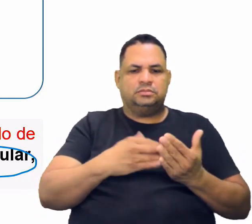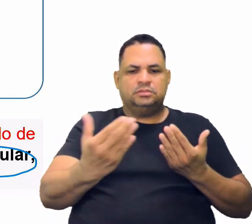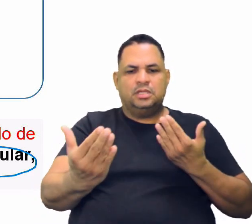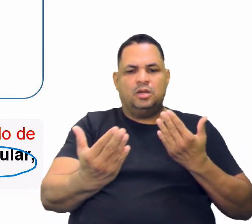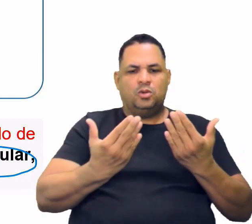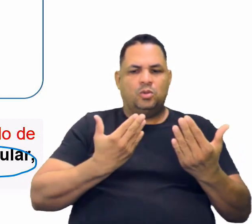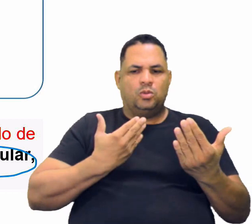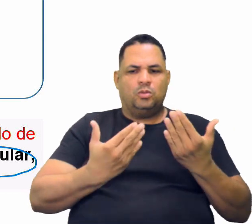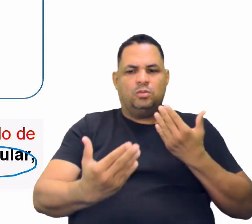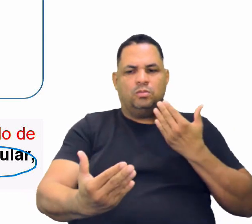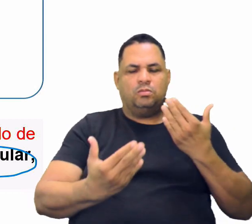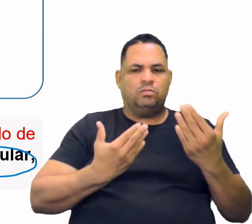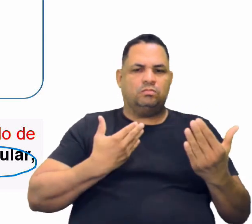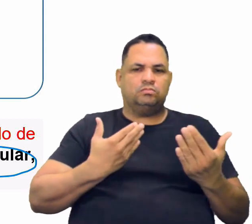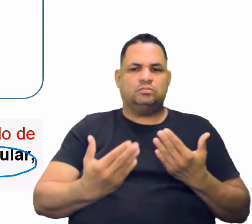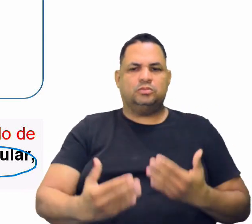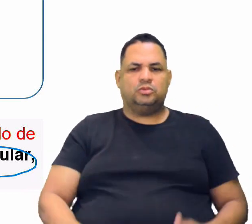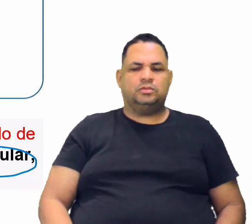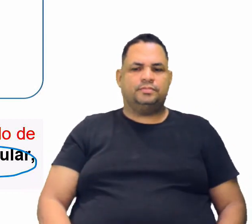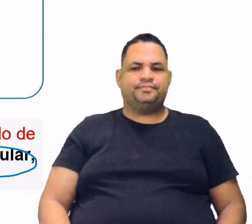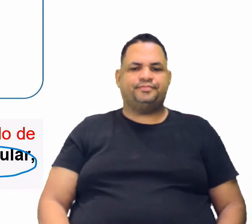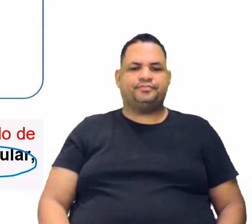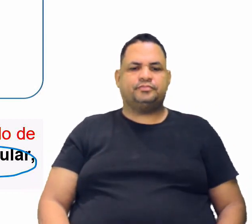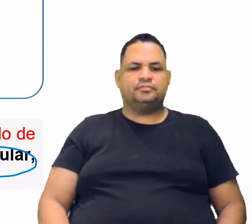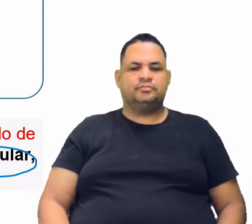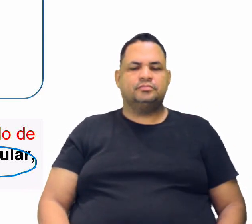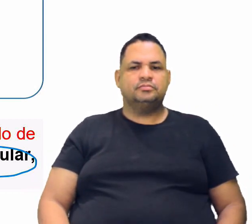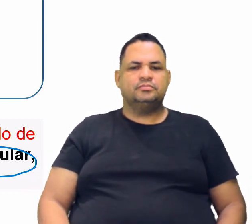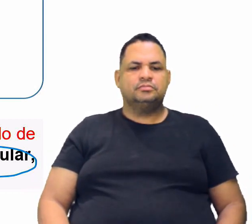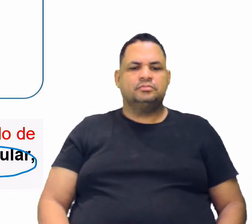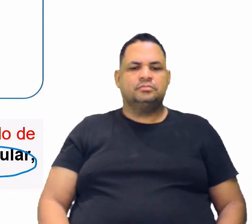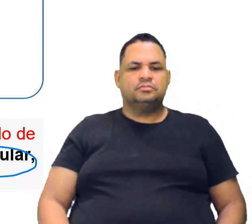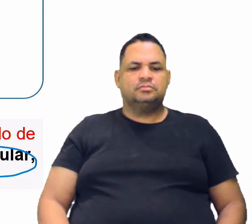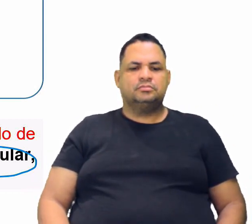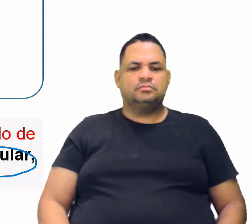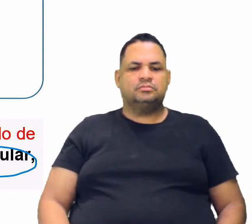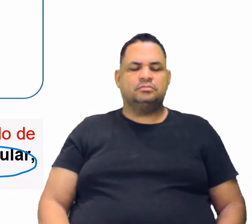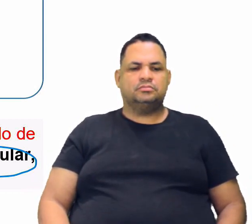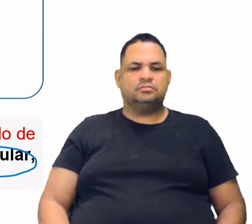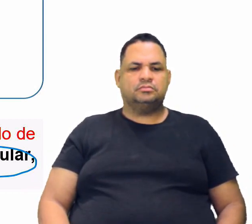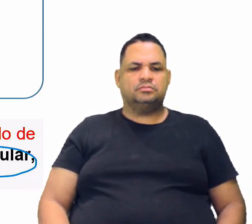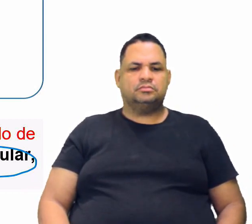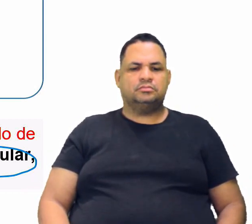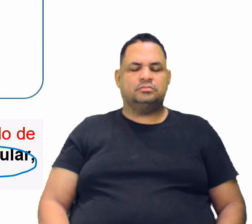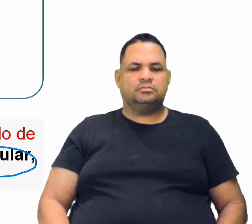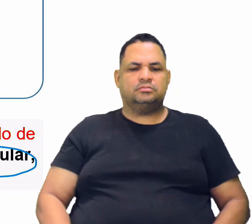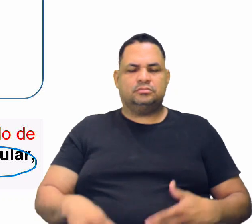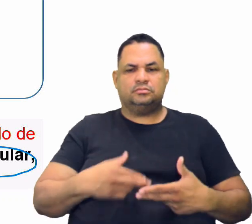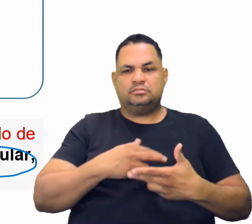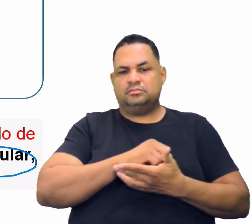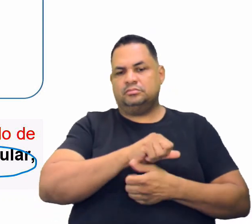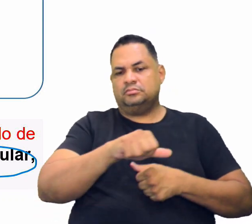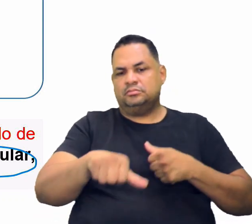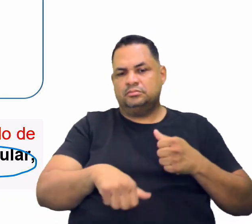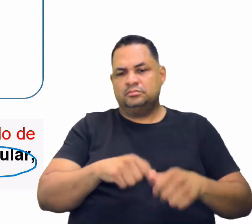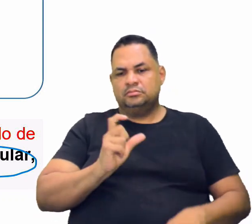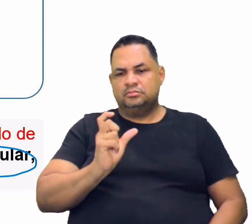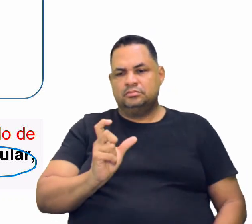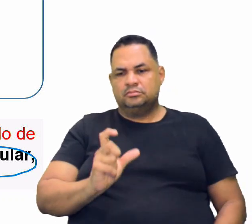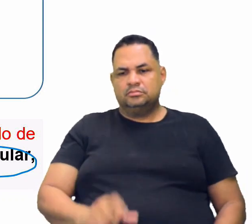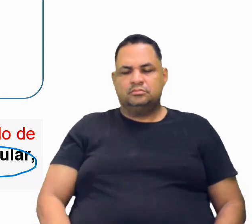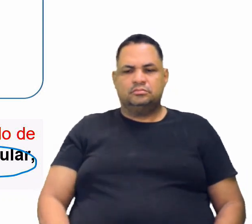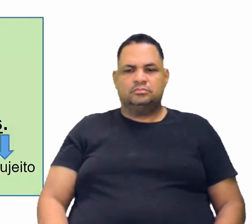naquela rodovia. Tá bom? Aí, quando eu troco com as outras palavras, aí sim.